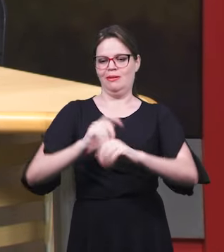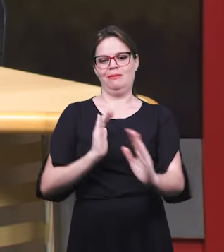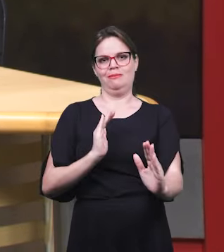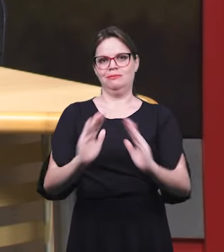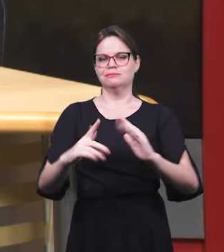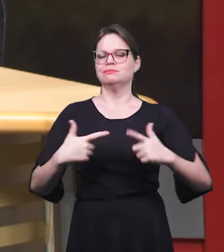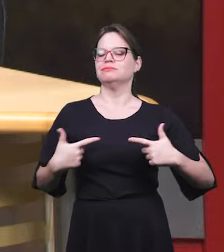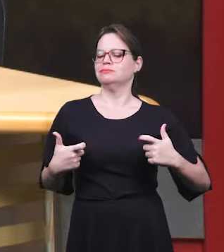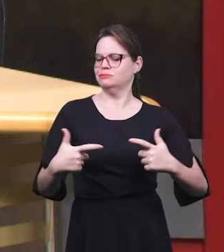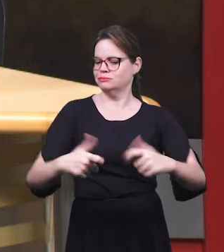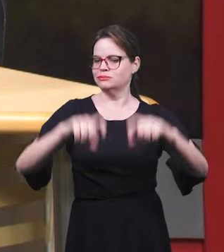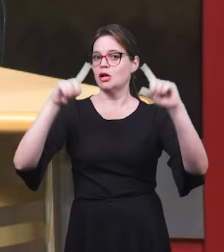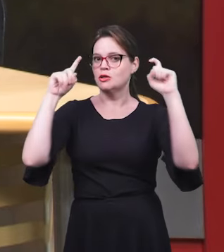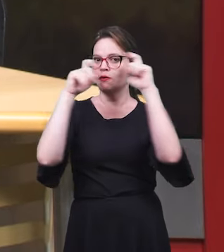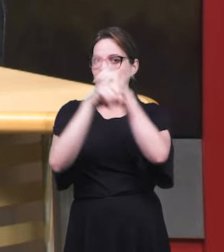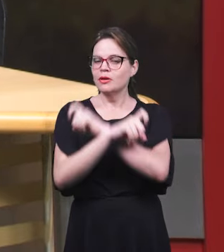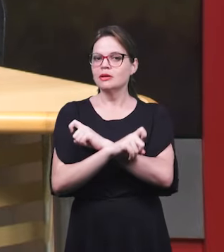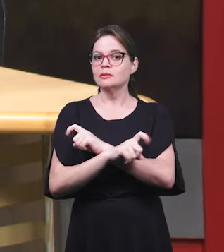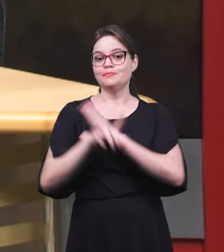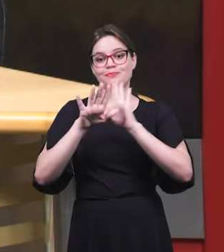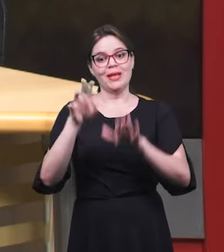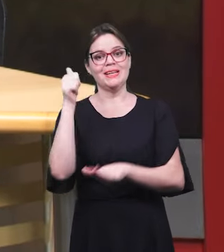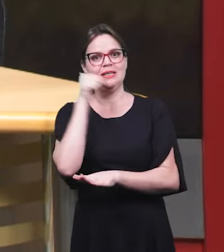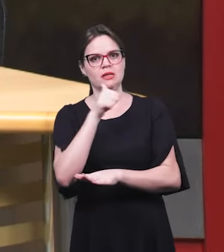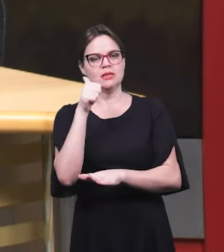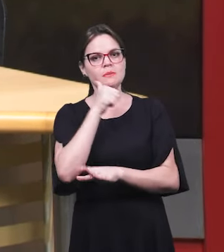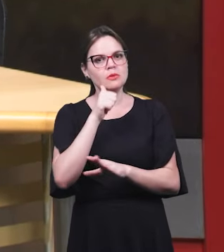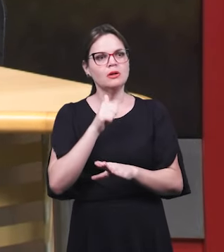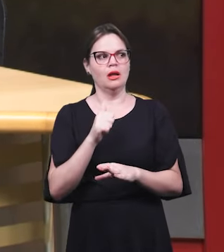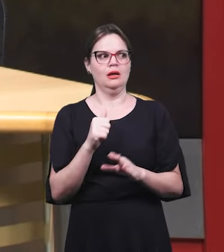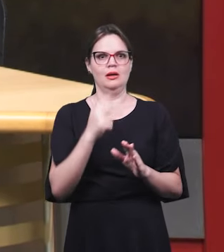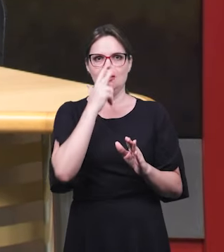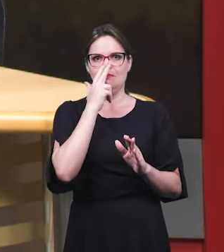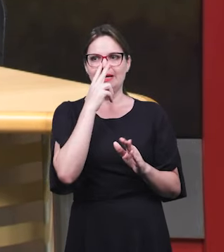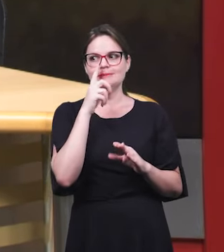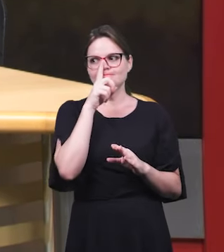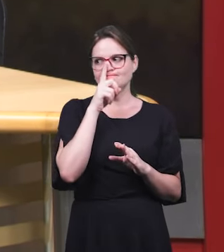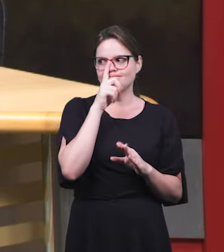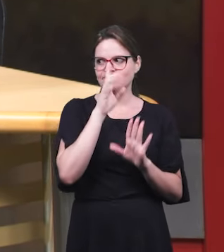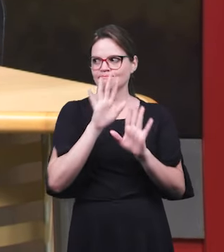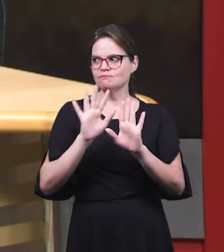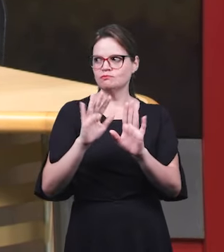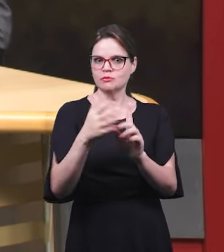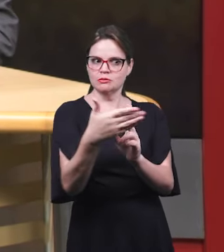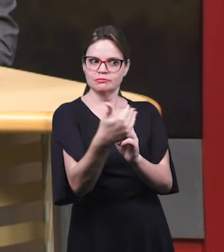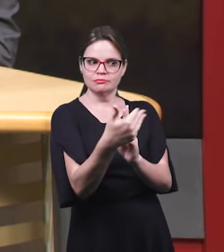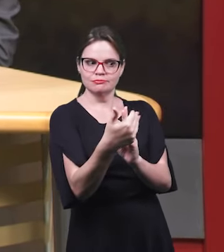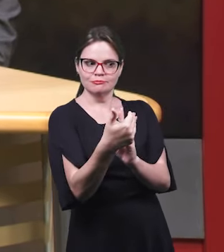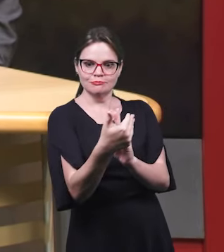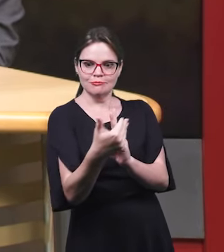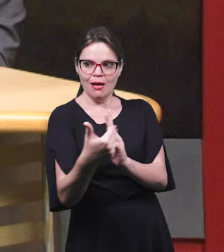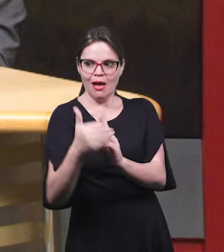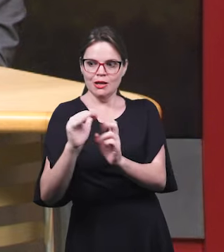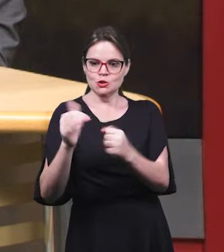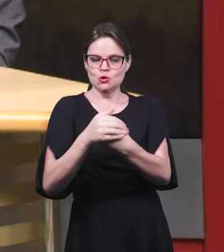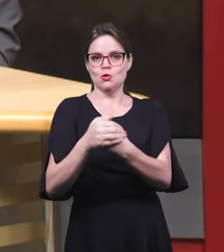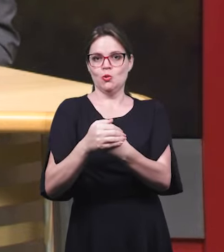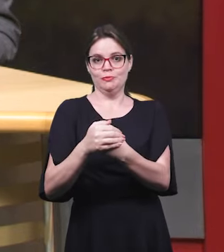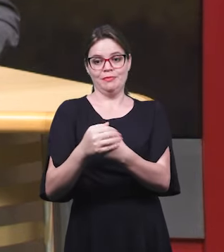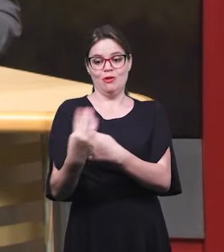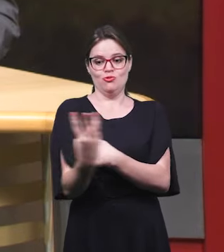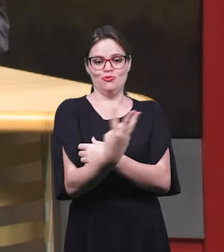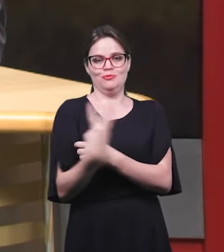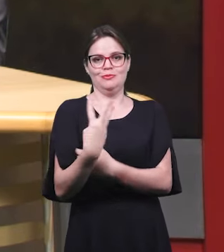de guerra, né? Um momento difícil, era um desafio, e ela acolhe os espias e ela faz